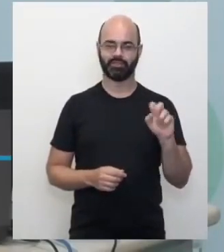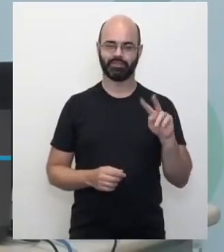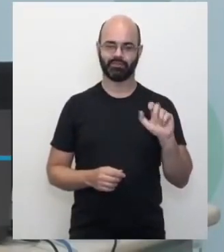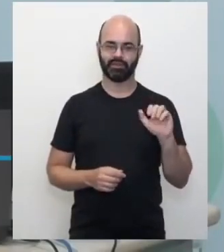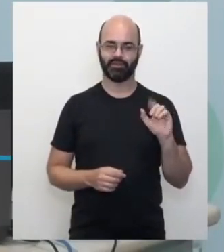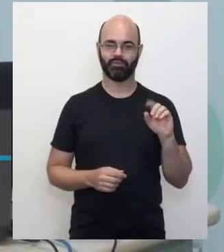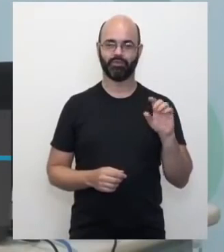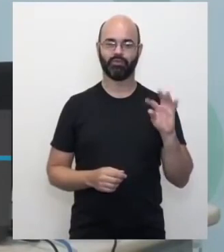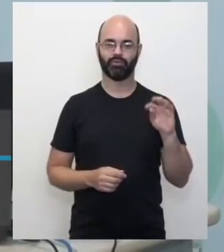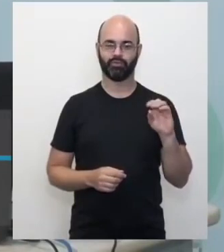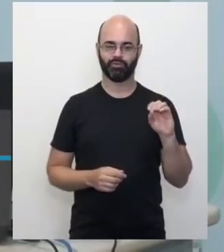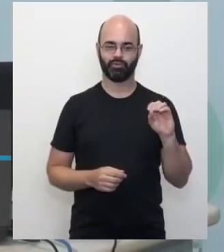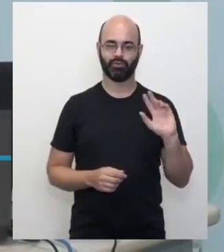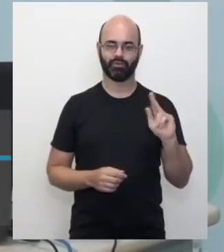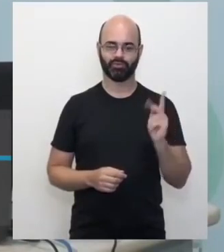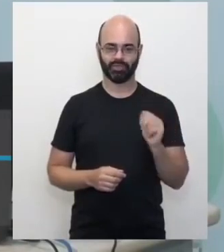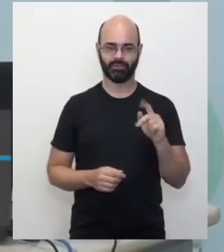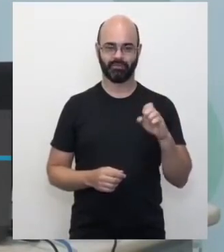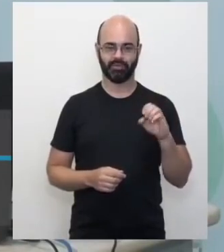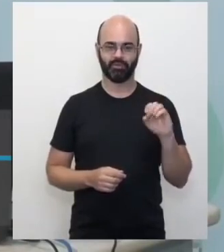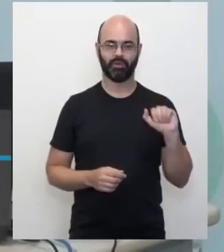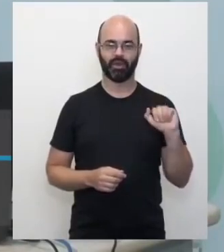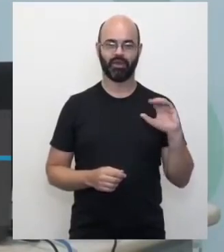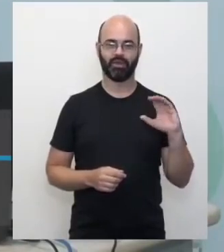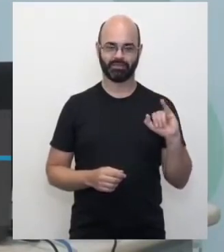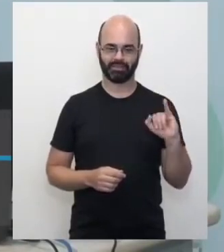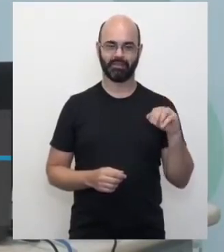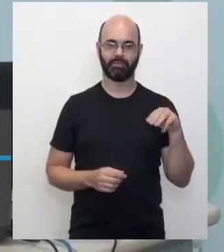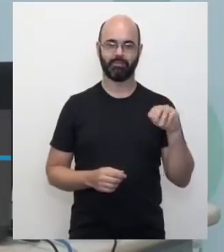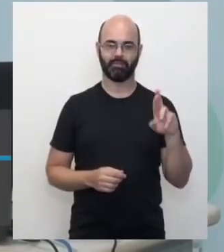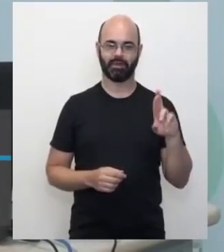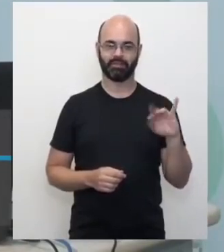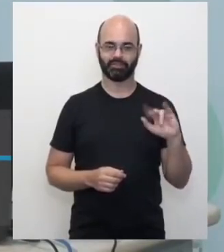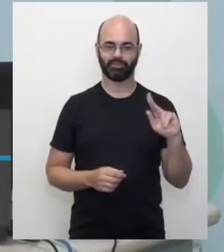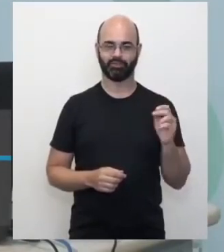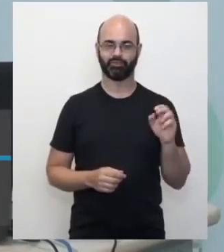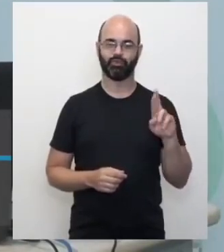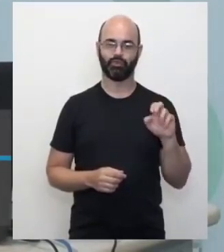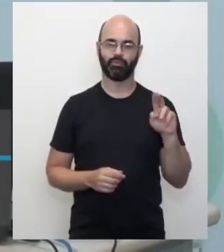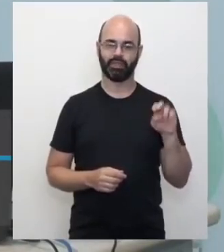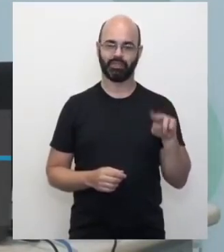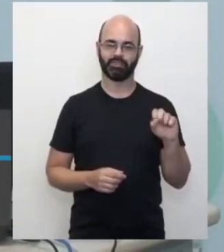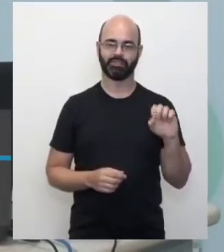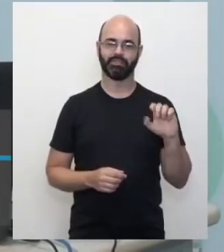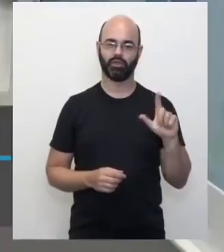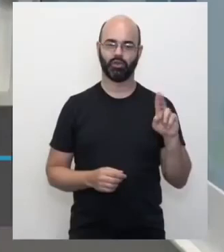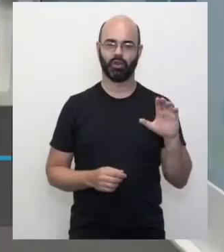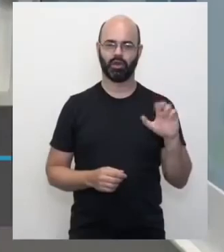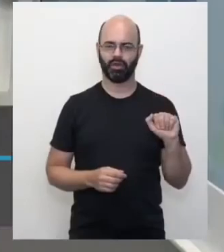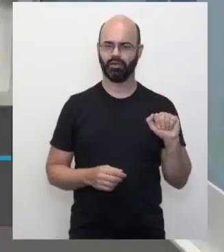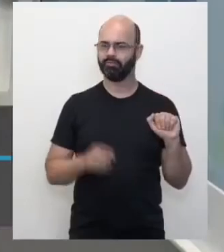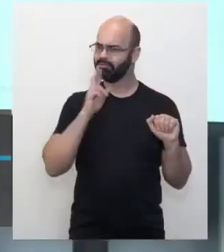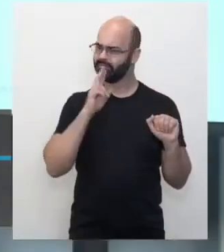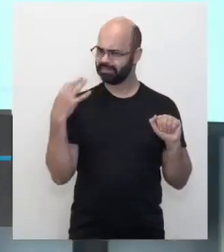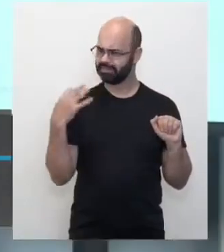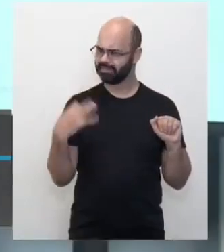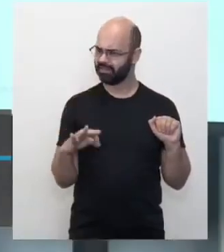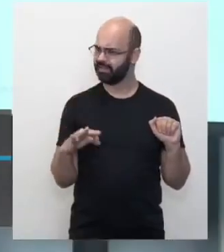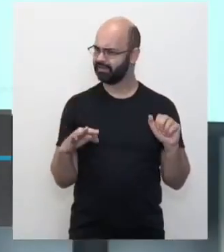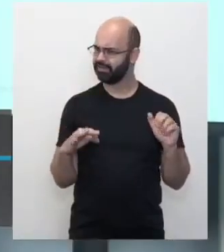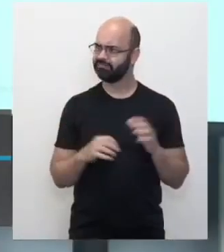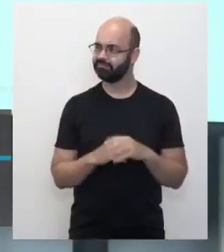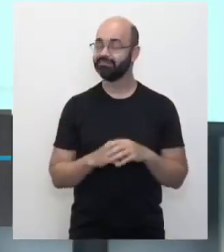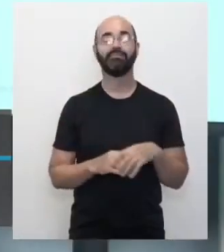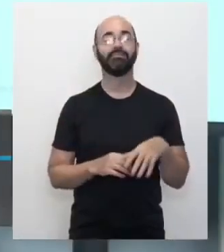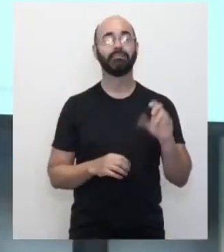AP Oacir e a escola Martinho Rubens Beluca. Professora Roberta, é essa a resposta? Vamos então